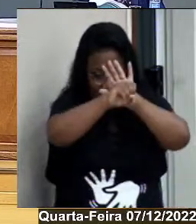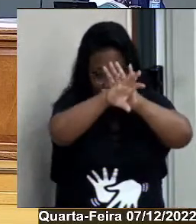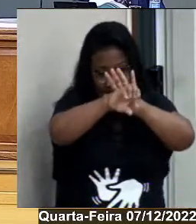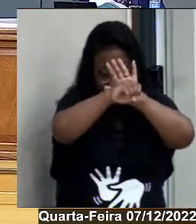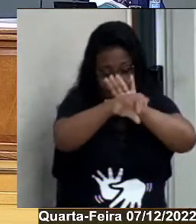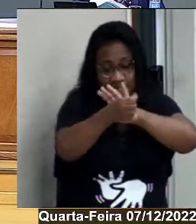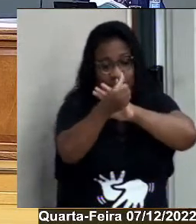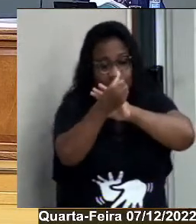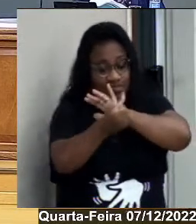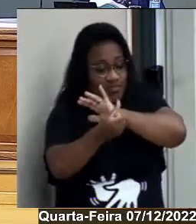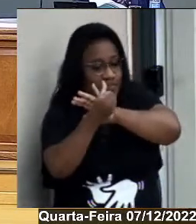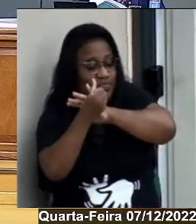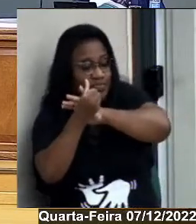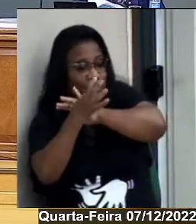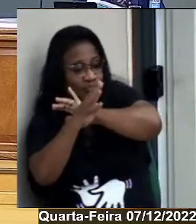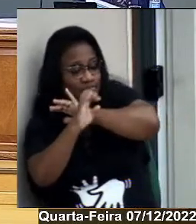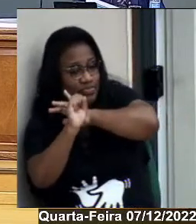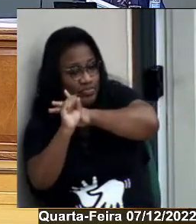Indicação número